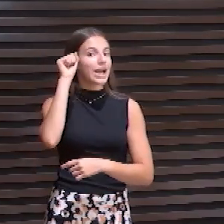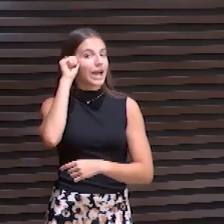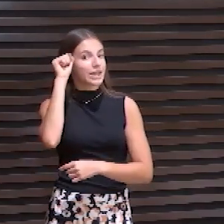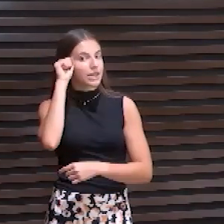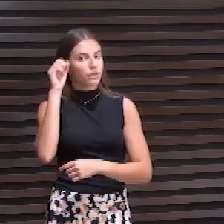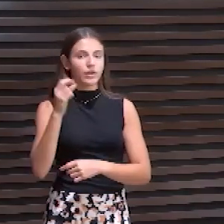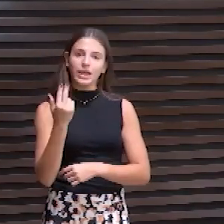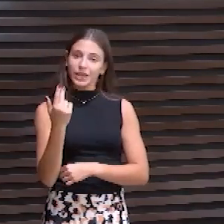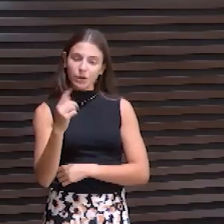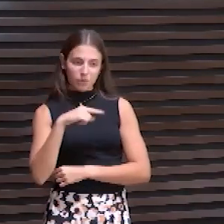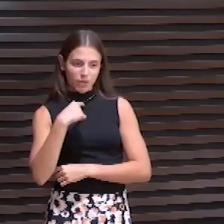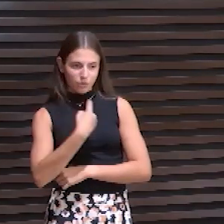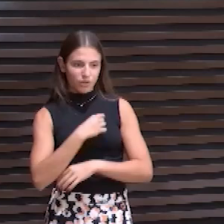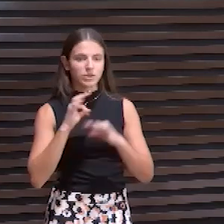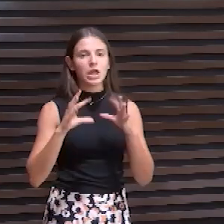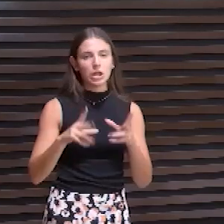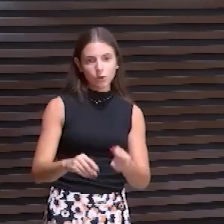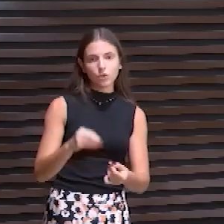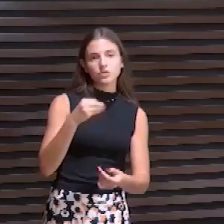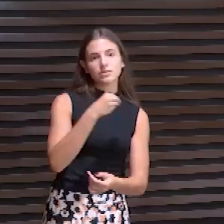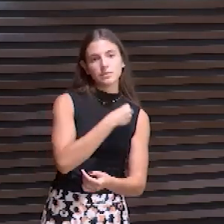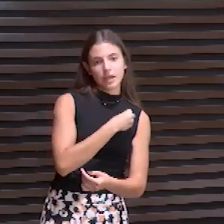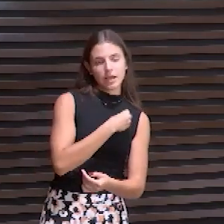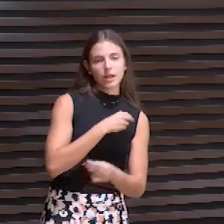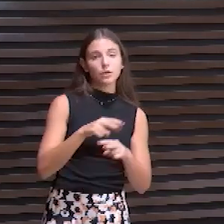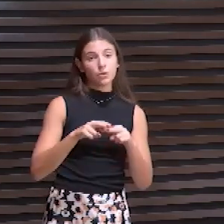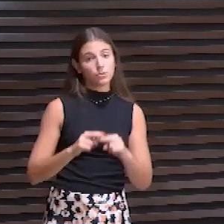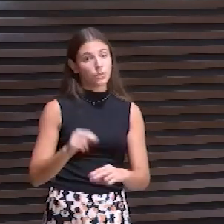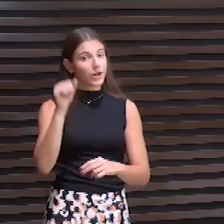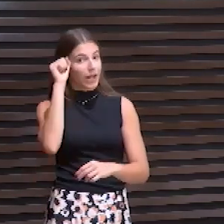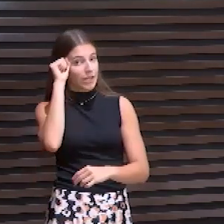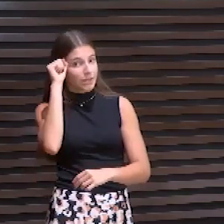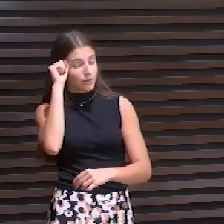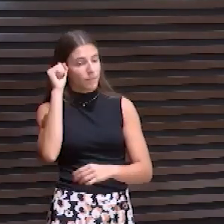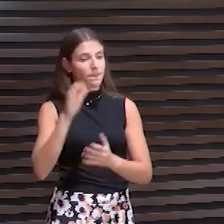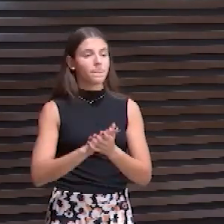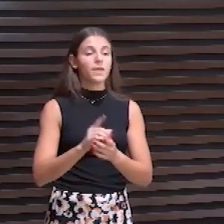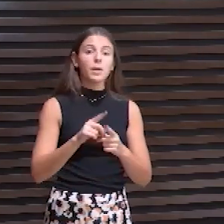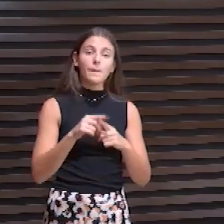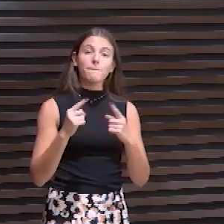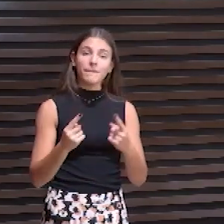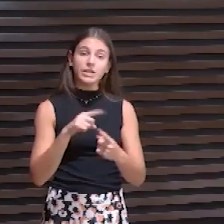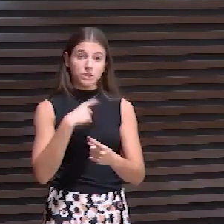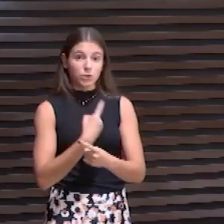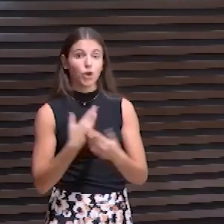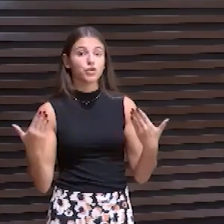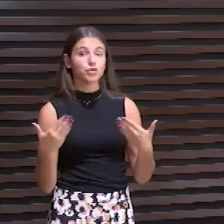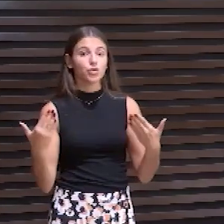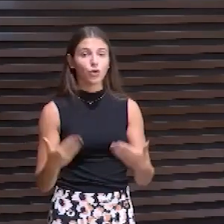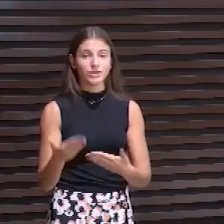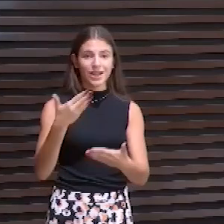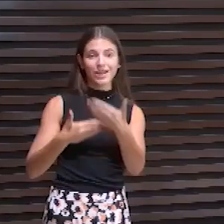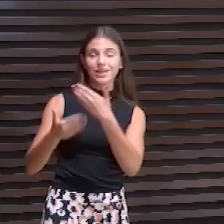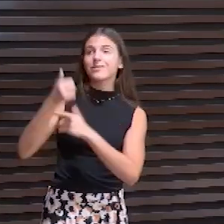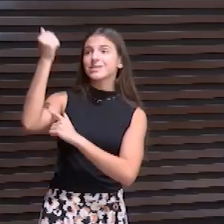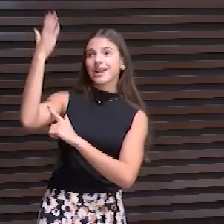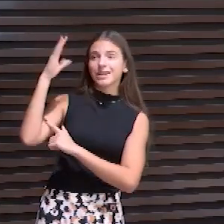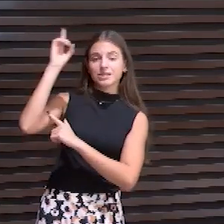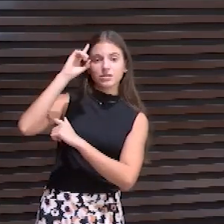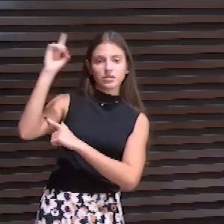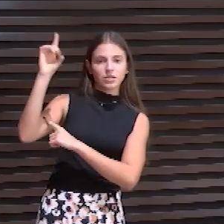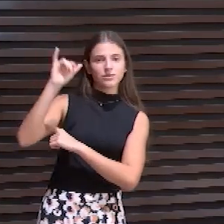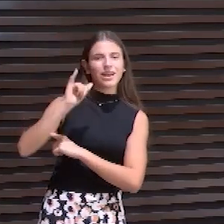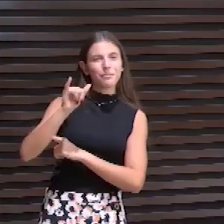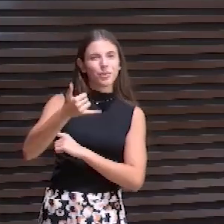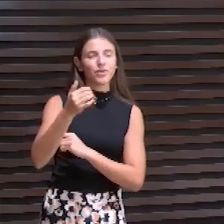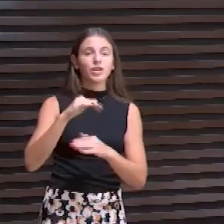pecamos. E a história de Jesus é a nossa história. Nós, pela graça de Deus, nós usufruímos de todos os benefícios da obra dele. A